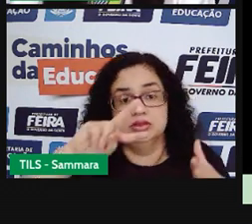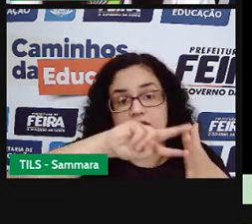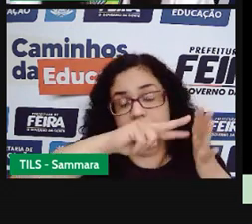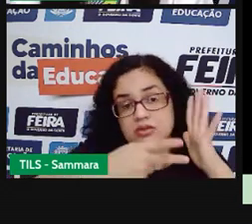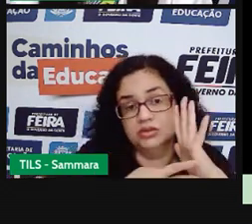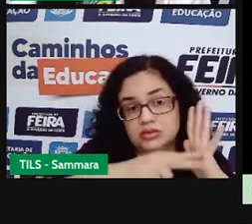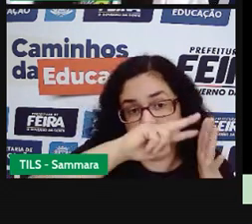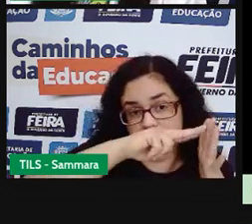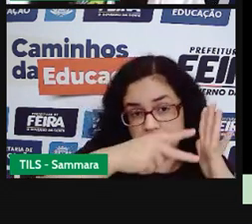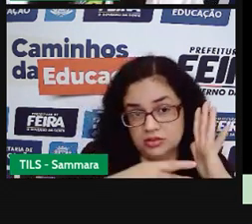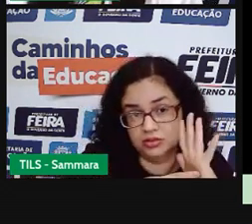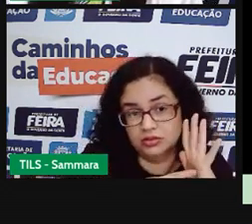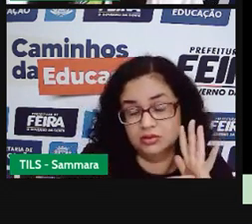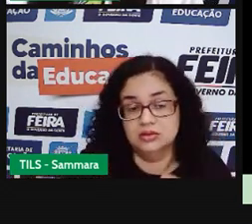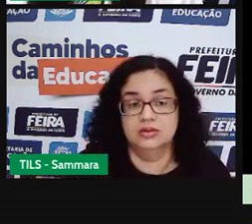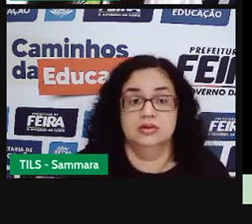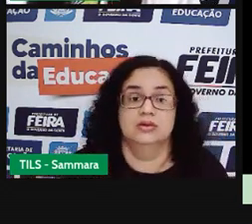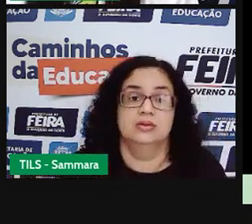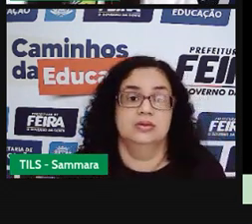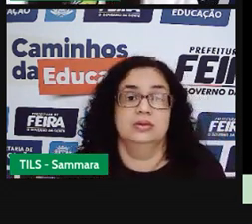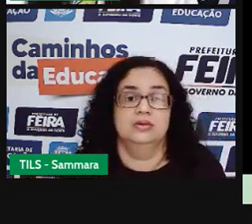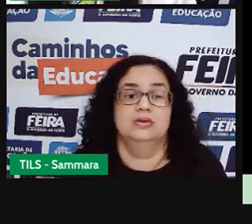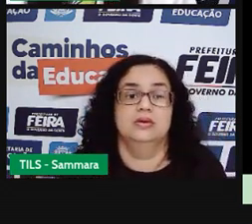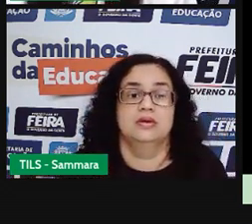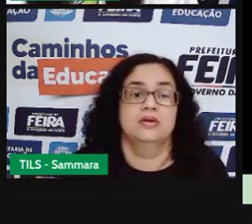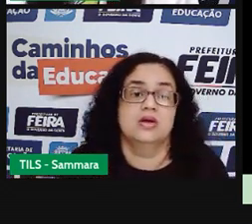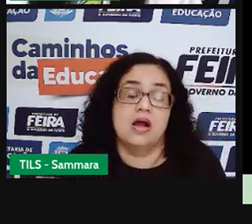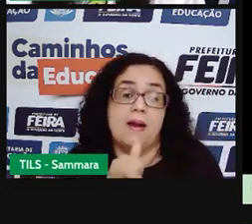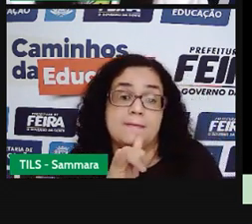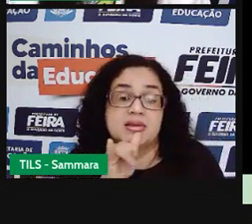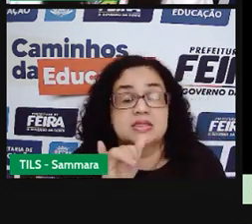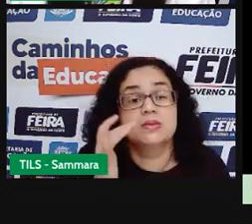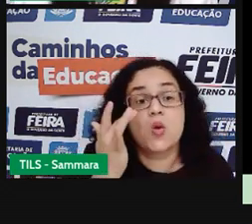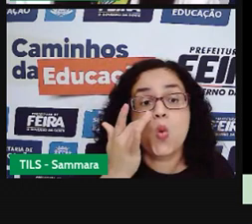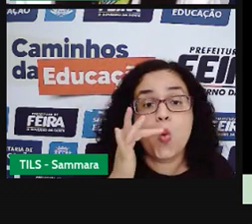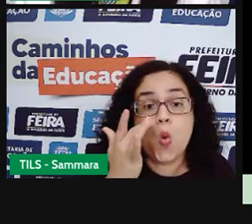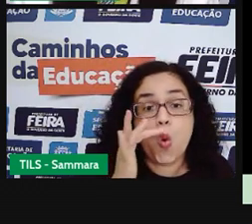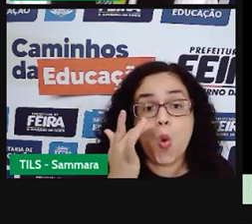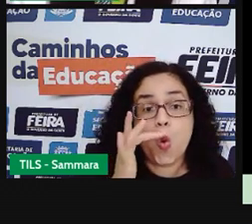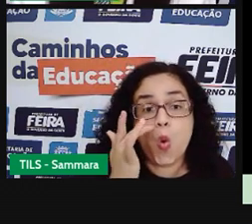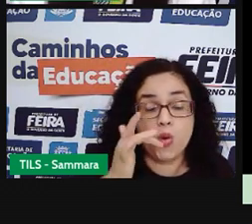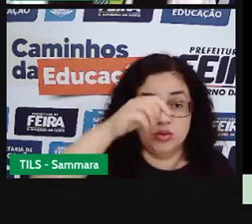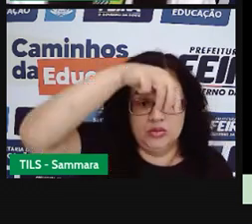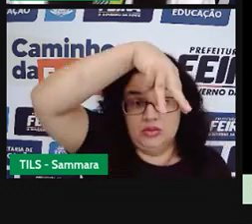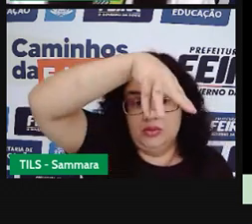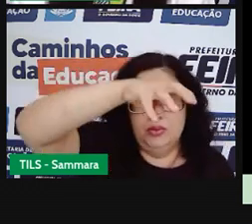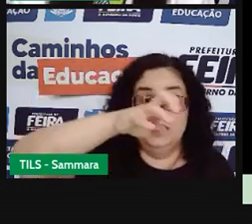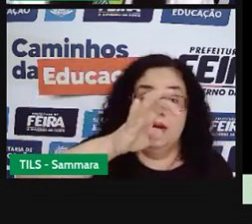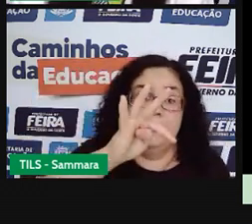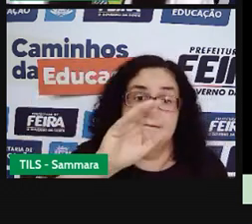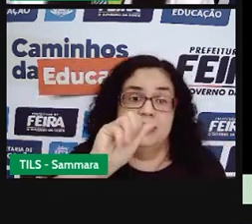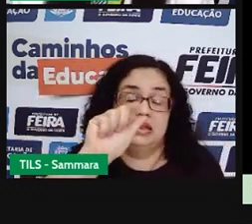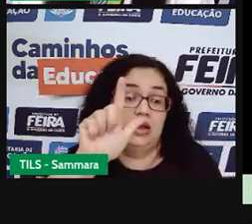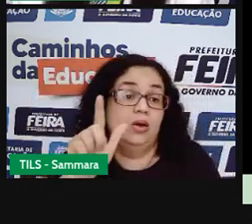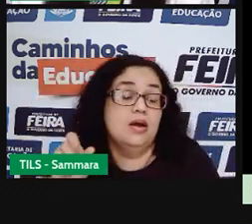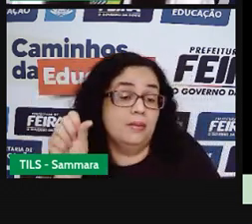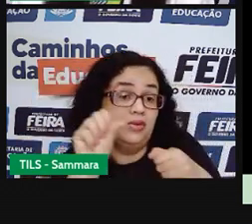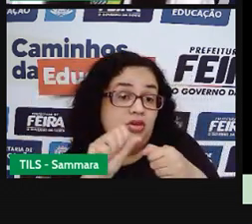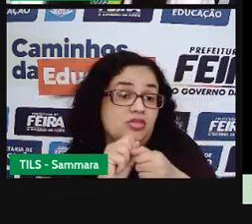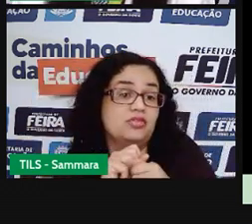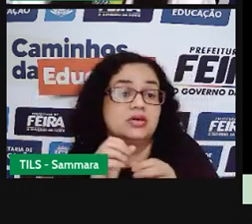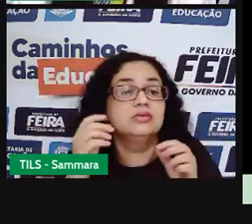para melhor se encaixa né Por exemplo o ouro é um metal ele é utilizado na produção de joias